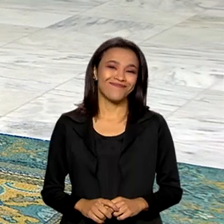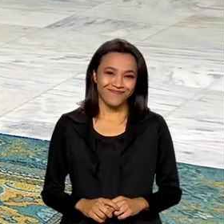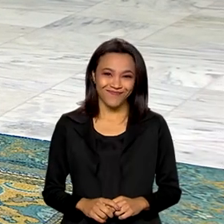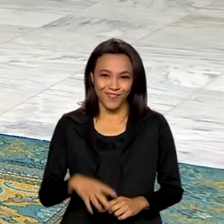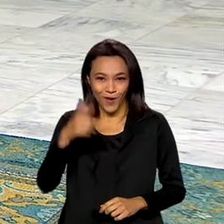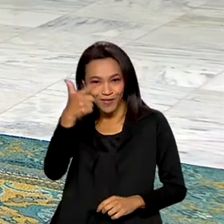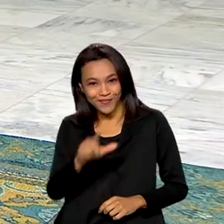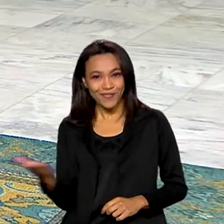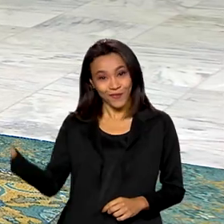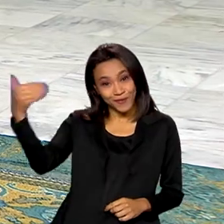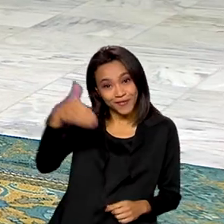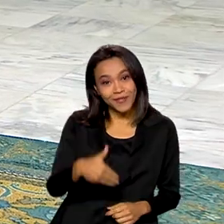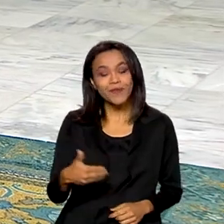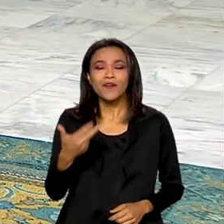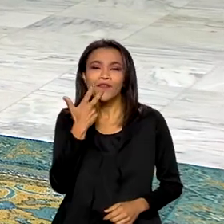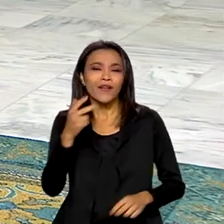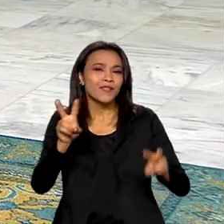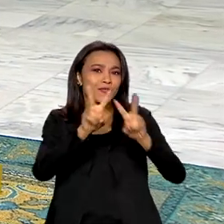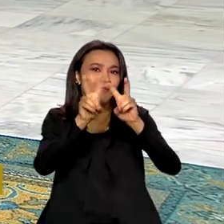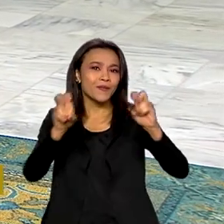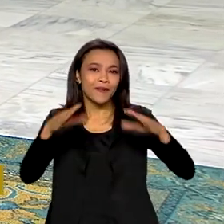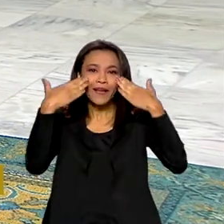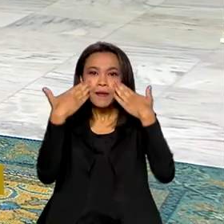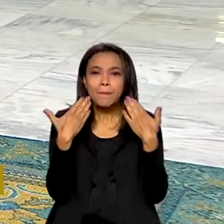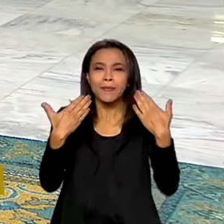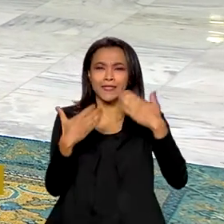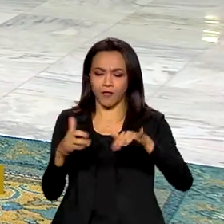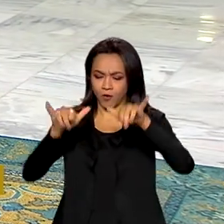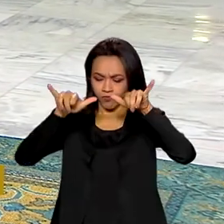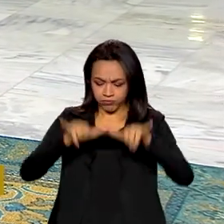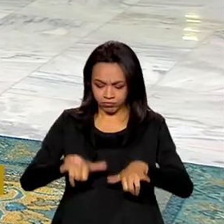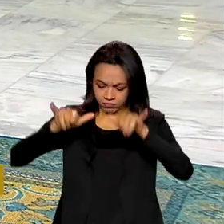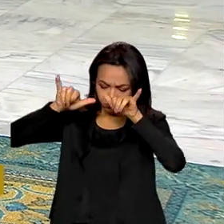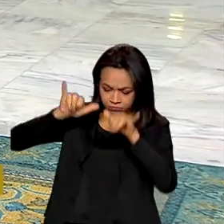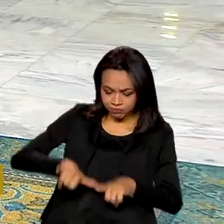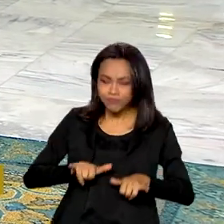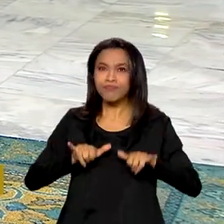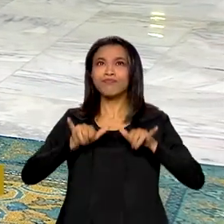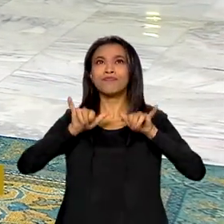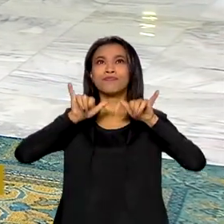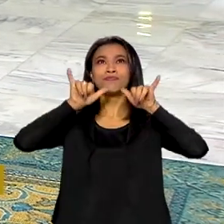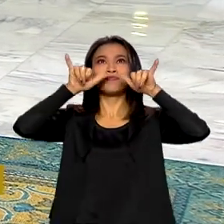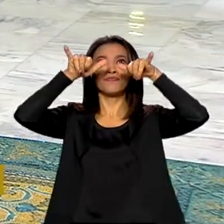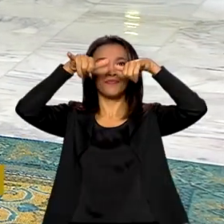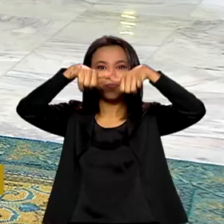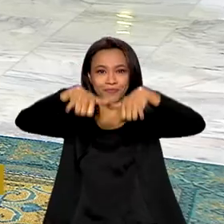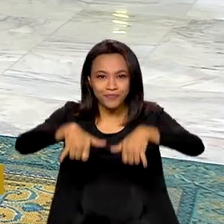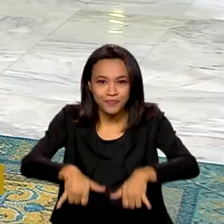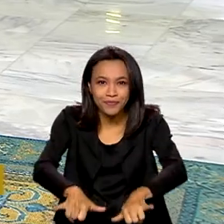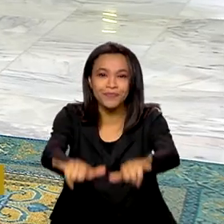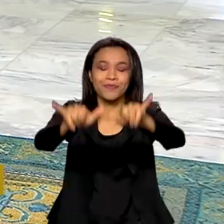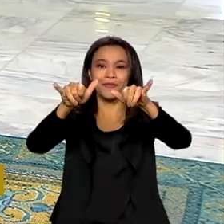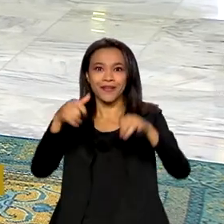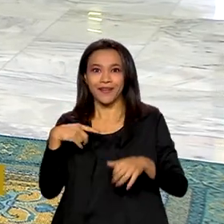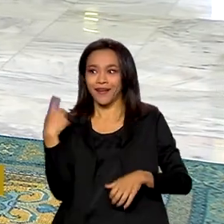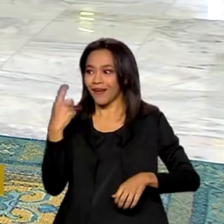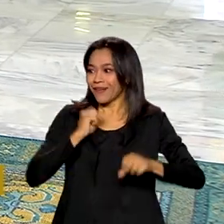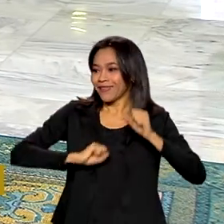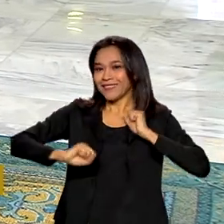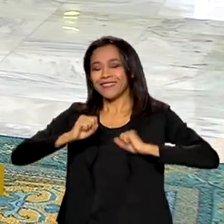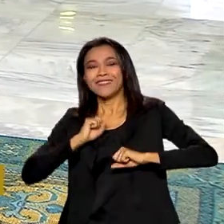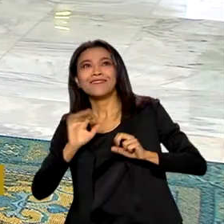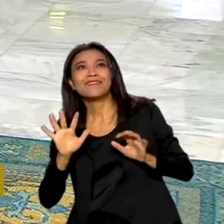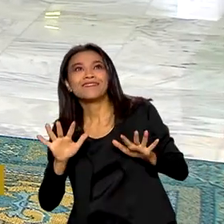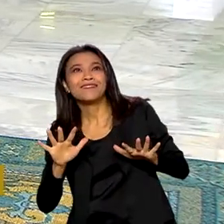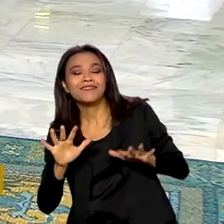Estamos de volta e a gente fala agora sobre a apresentação da Esquadrilha da Fumaça, que é um dos momentos mais esperados, mais aguardados do